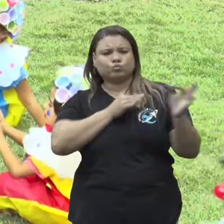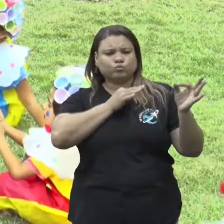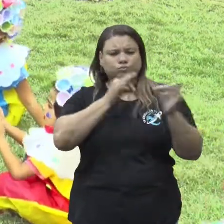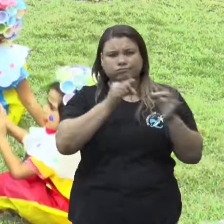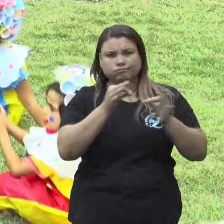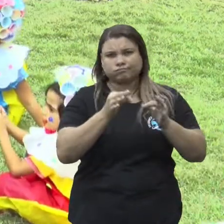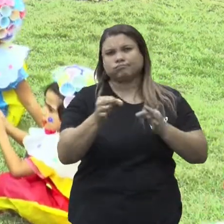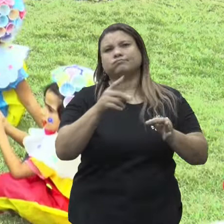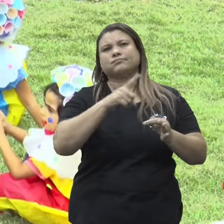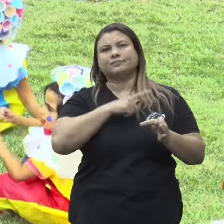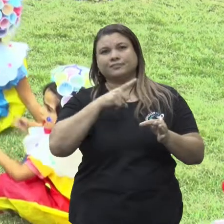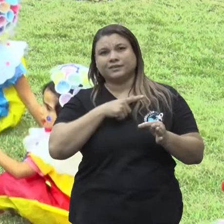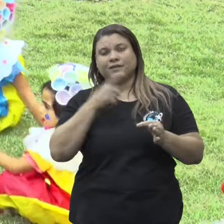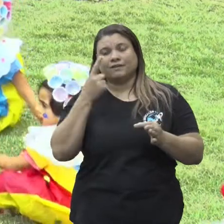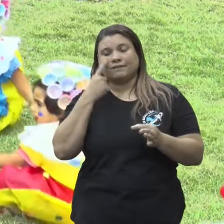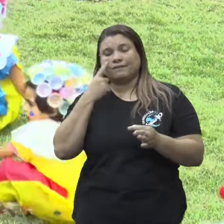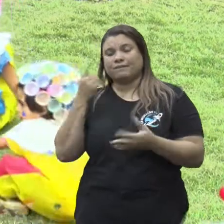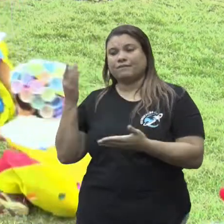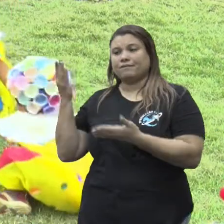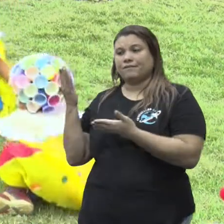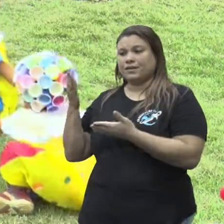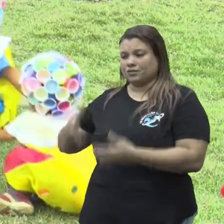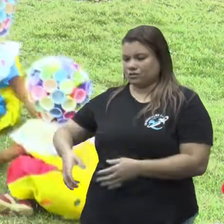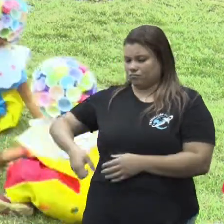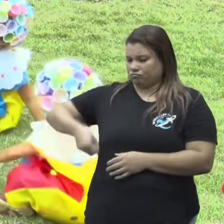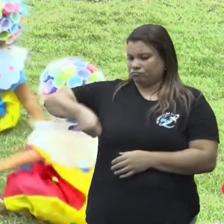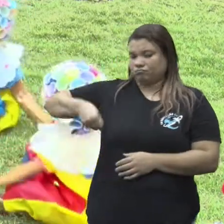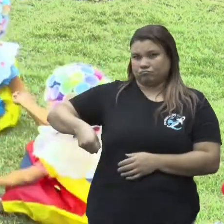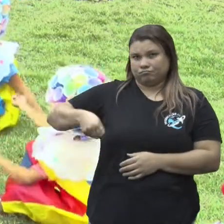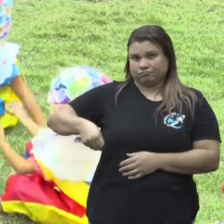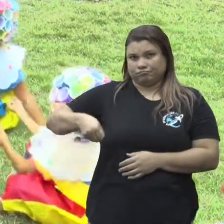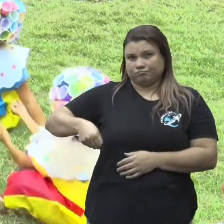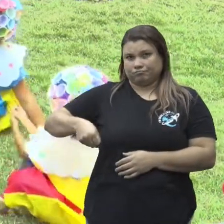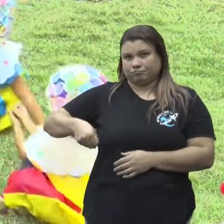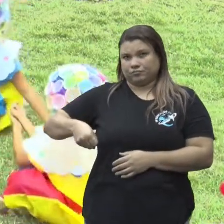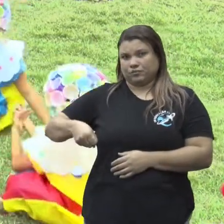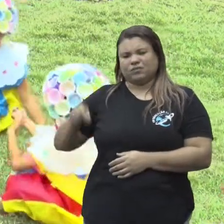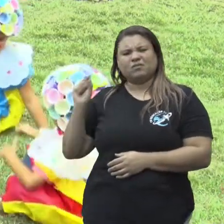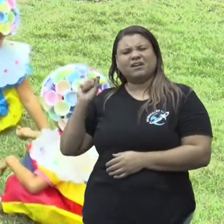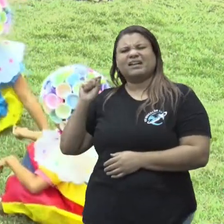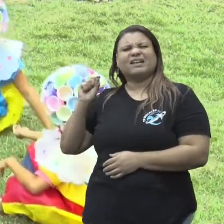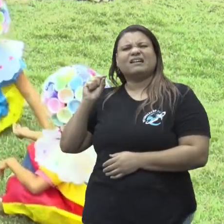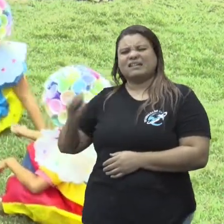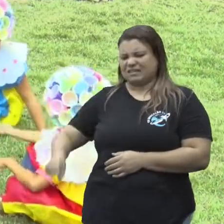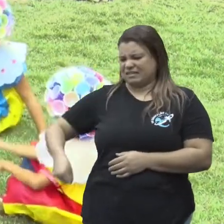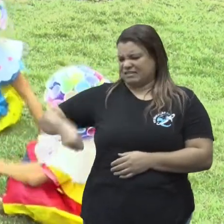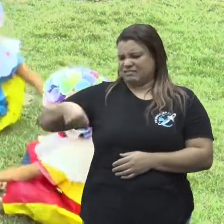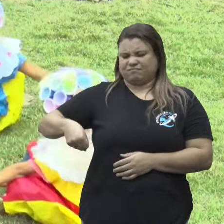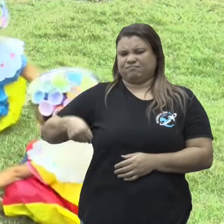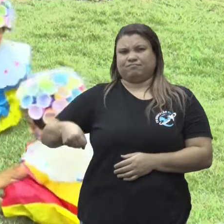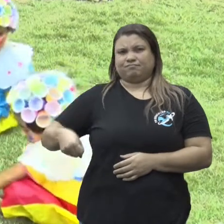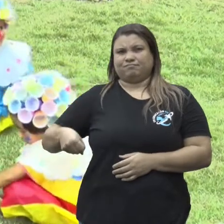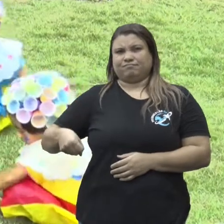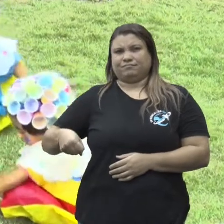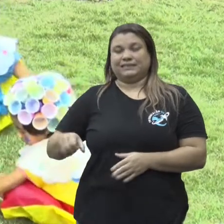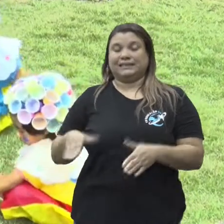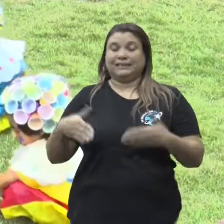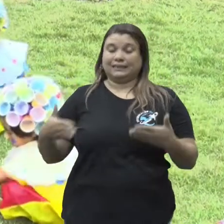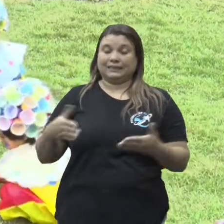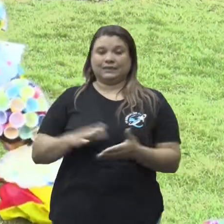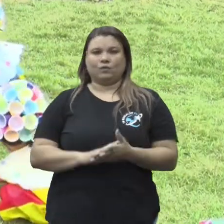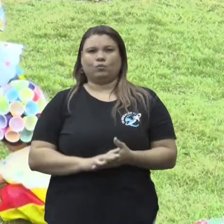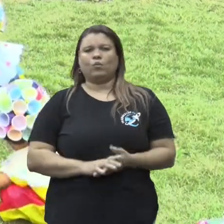Viajante, que é o nosso carro-chefe. A Maleta Viajante funciona dessa forma.